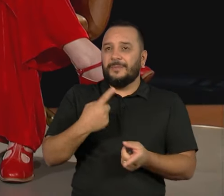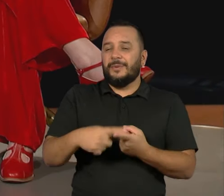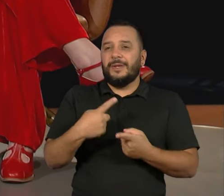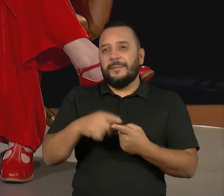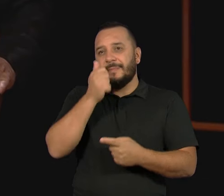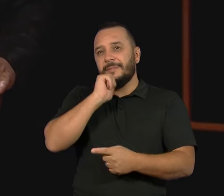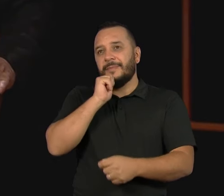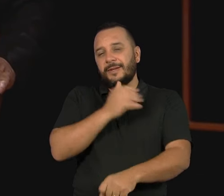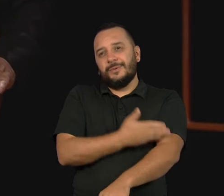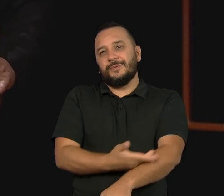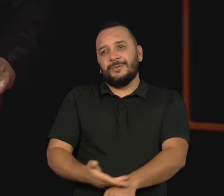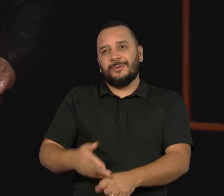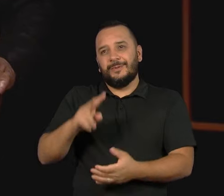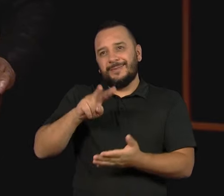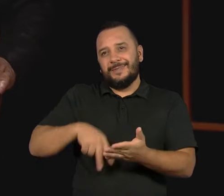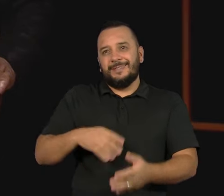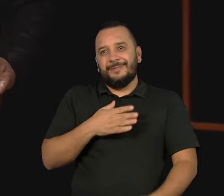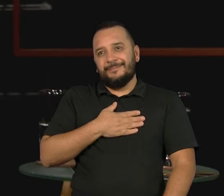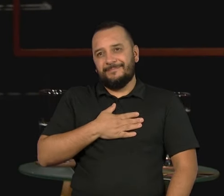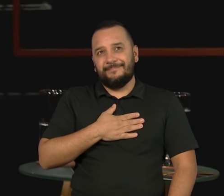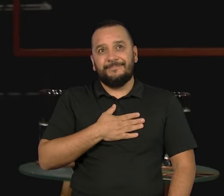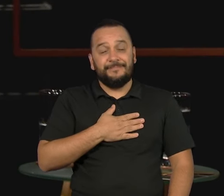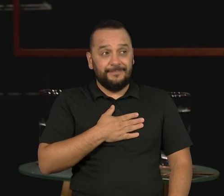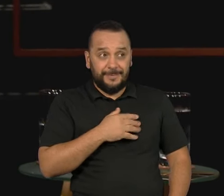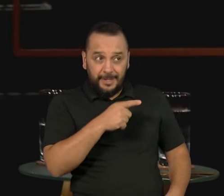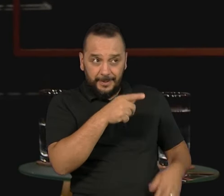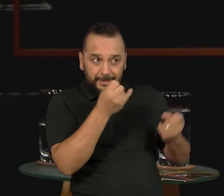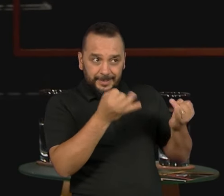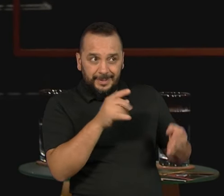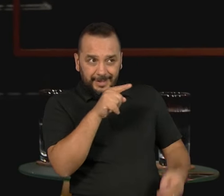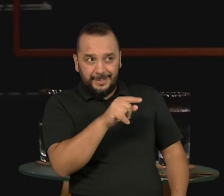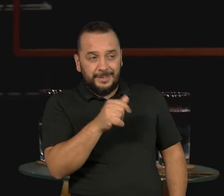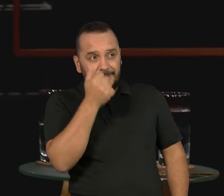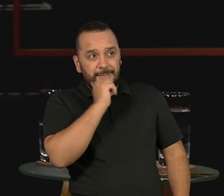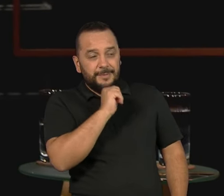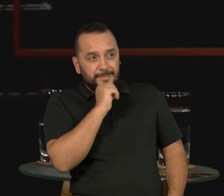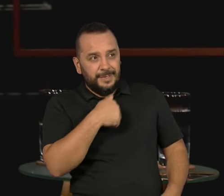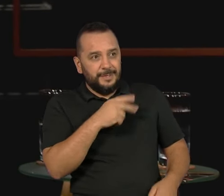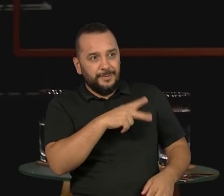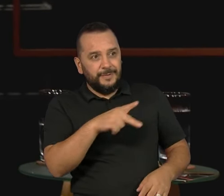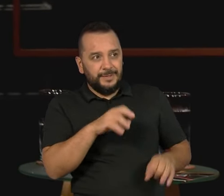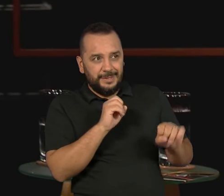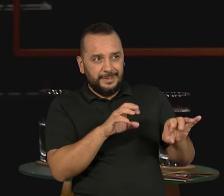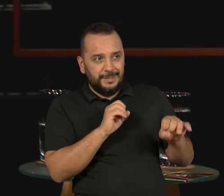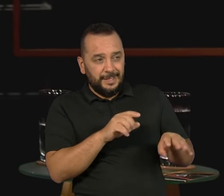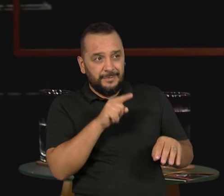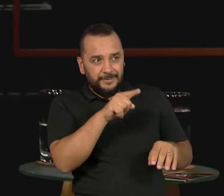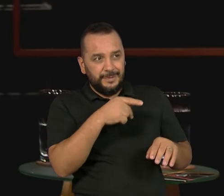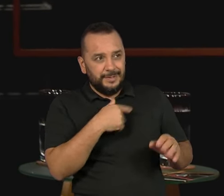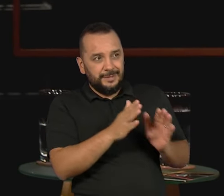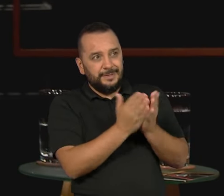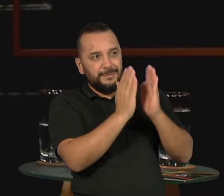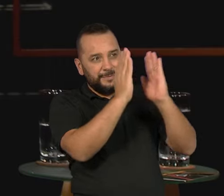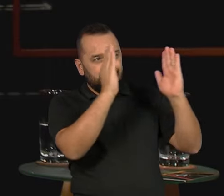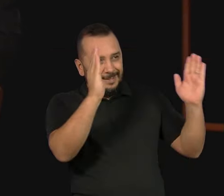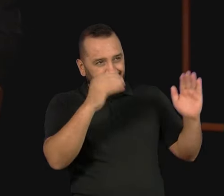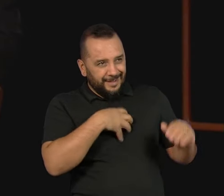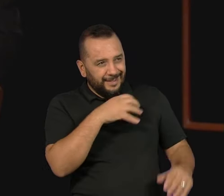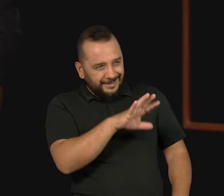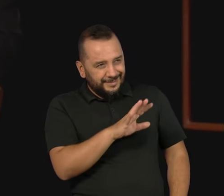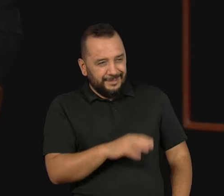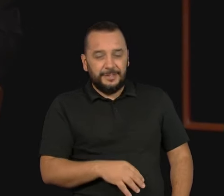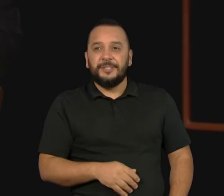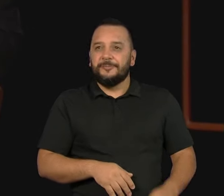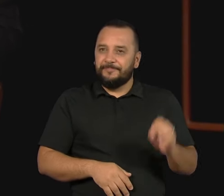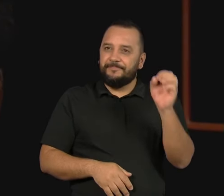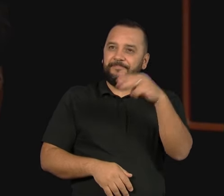hábito. Era isso que eu queria dizer. Então, eu ia tocar nesse assunto. Houve uma época que ela dava aulas, não é isso? E você ficava numa biblioteca, uma coisa desse tipo? Sim,